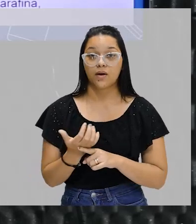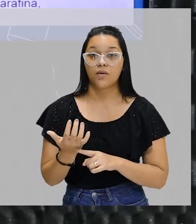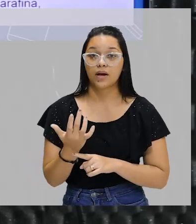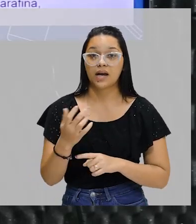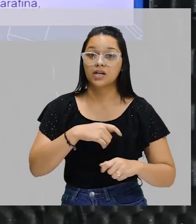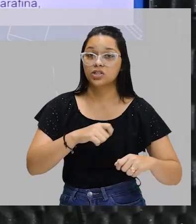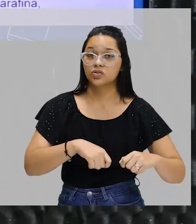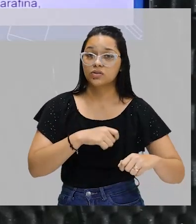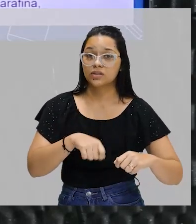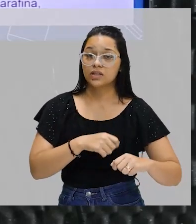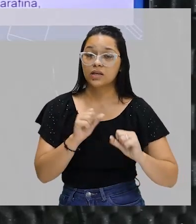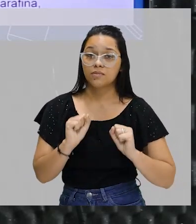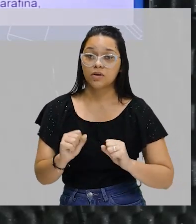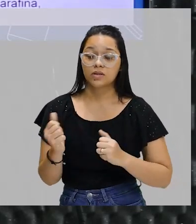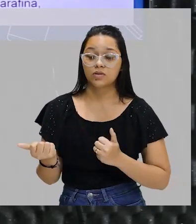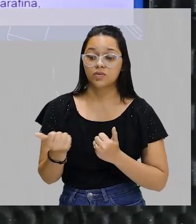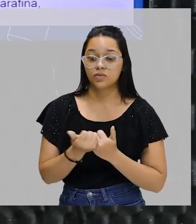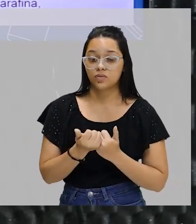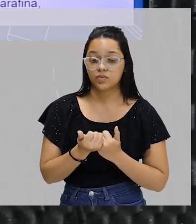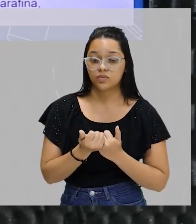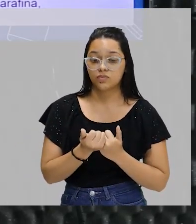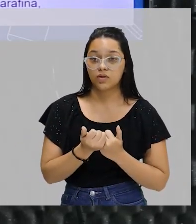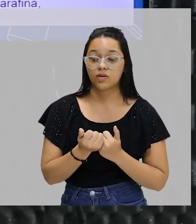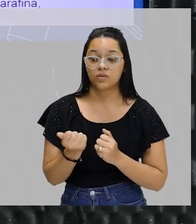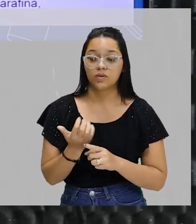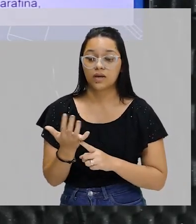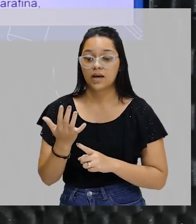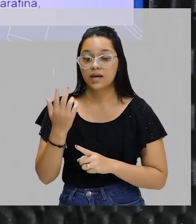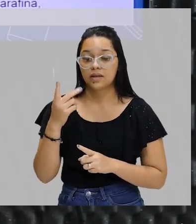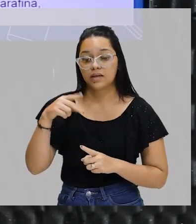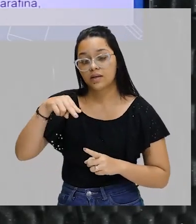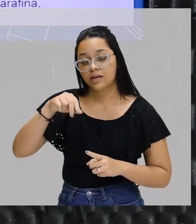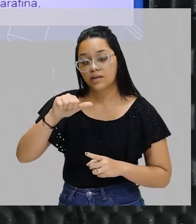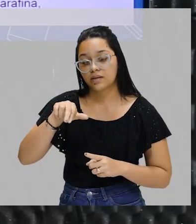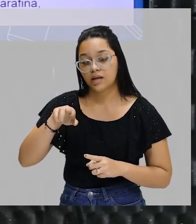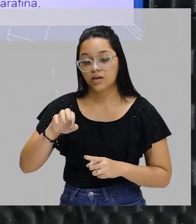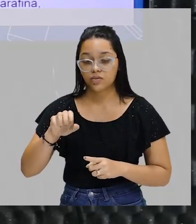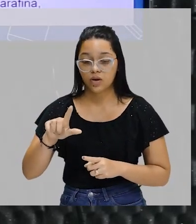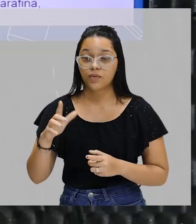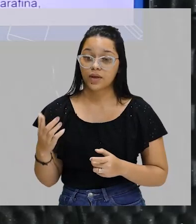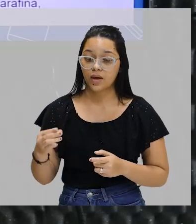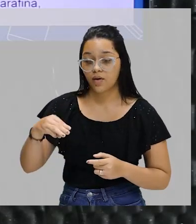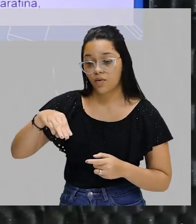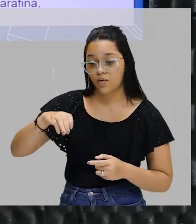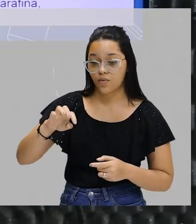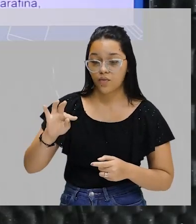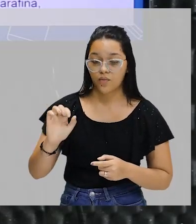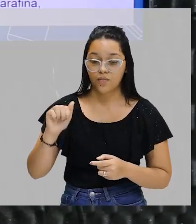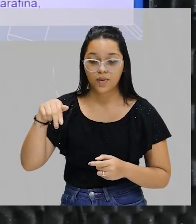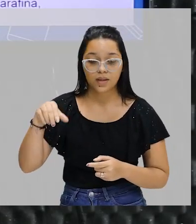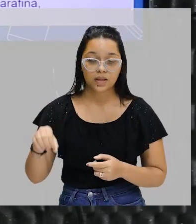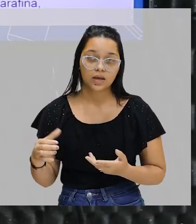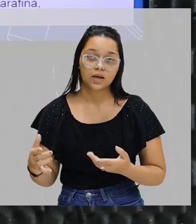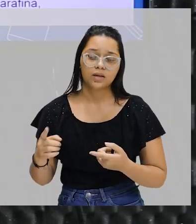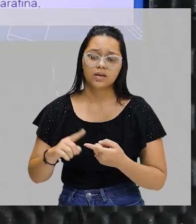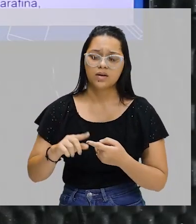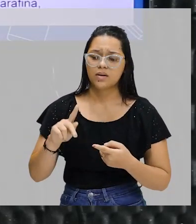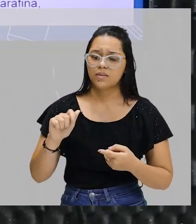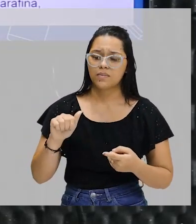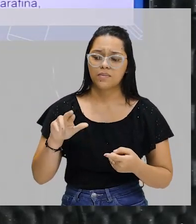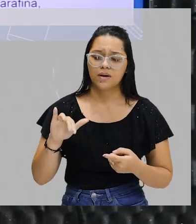certo? Que pode ser substituído pelo gás natural, que é o gás metano. A parafina,